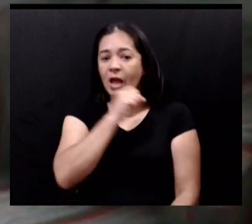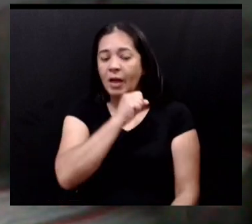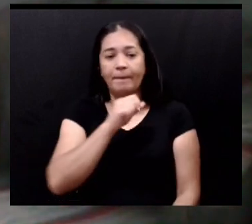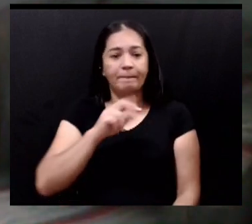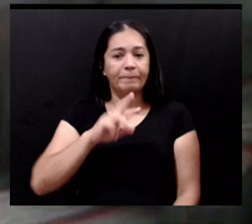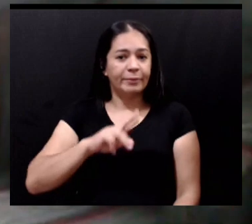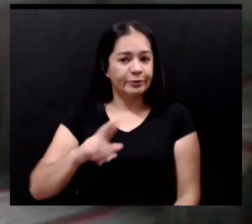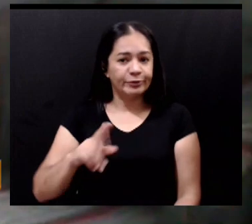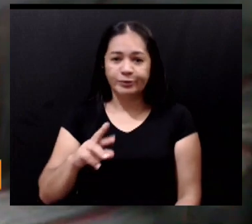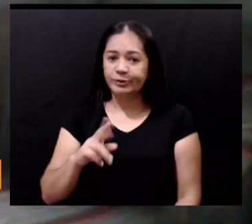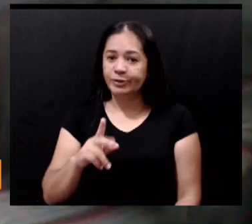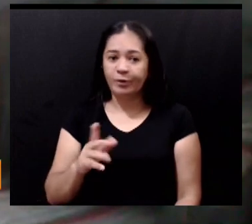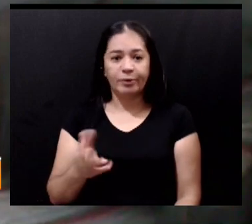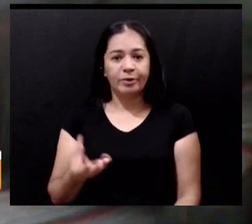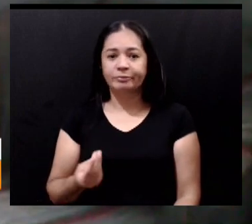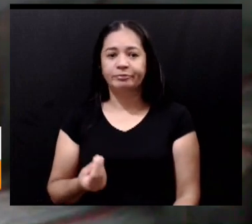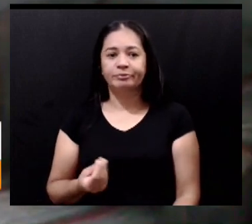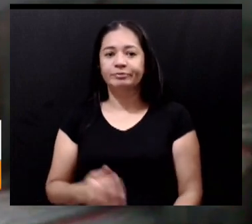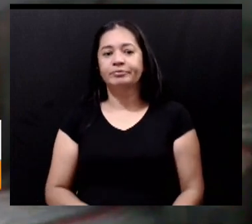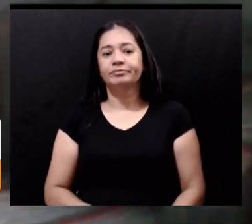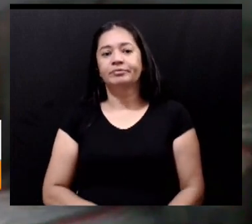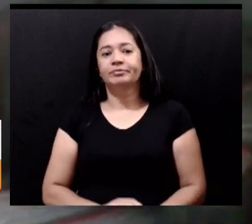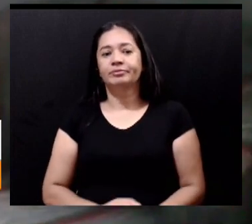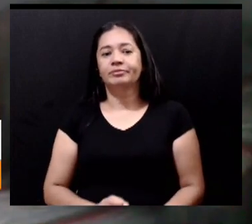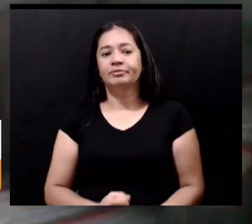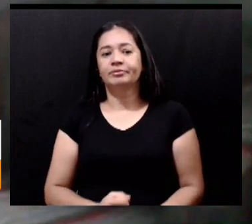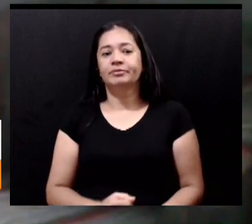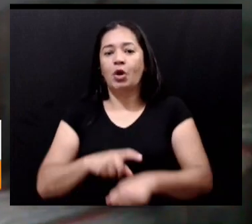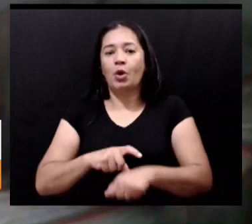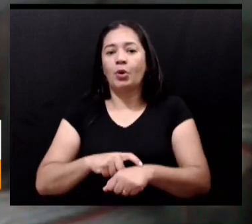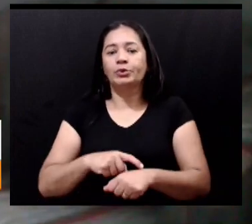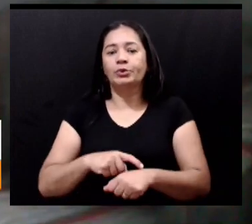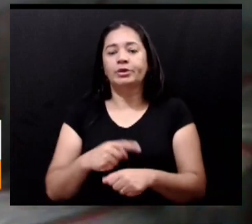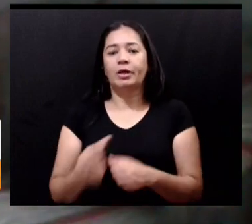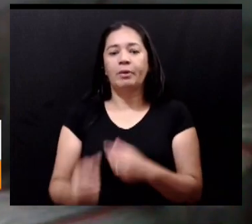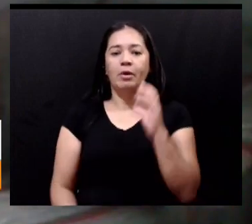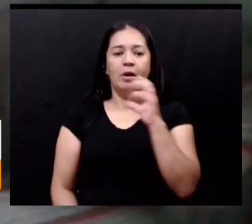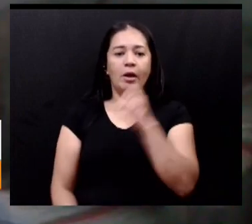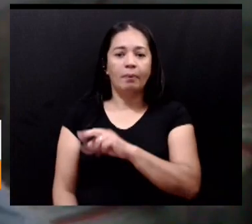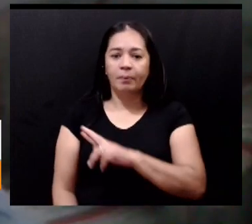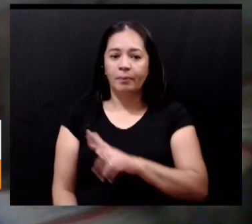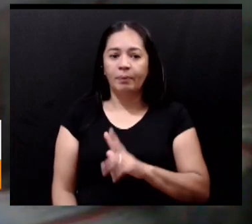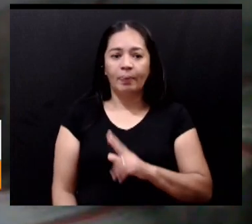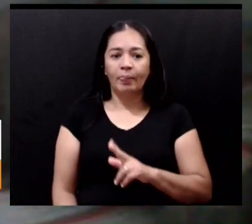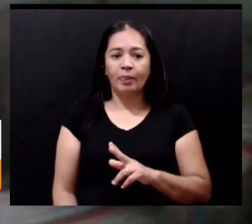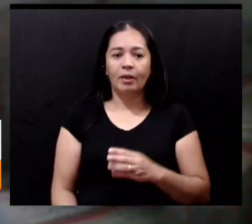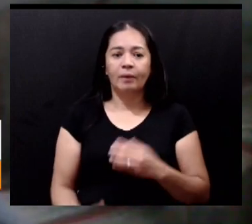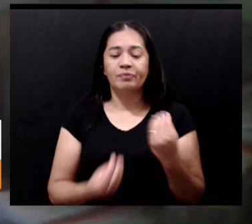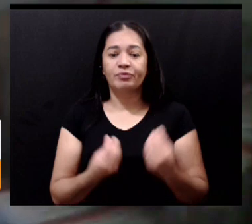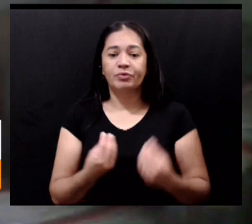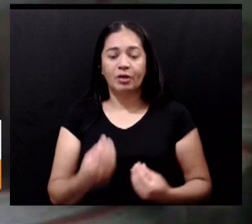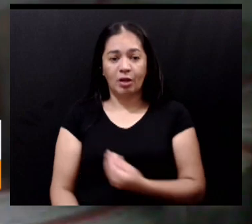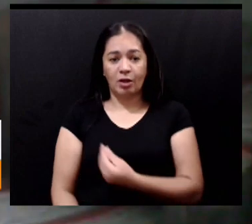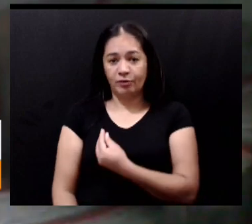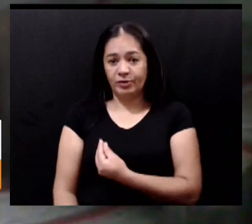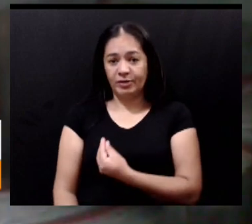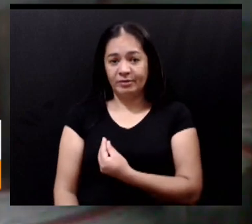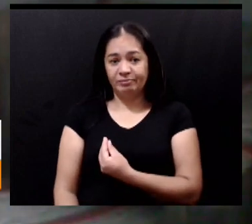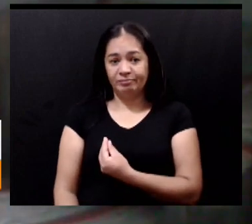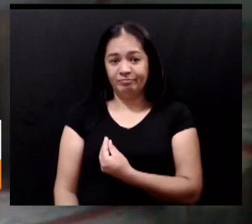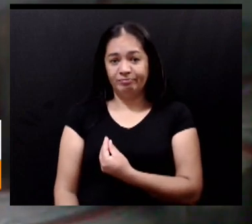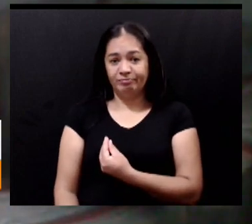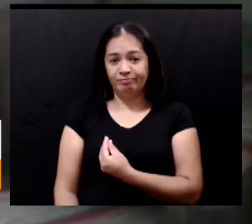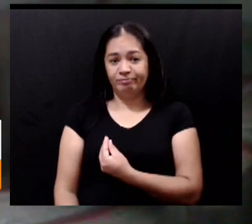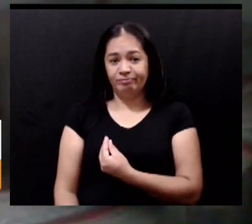colocar em tempo cronológico, de coabitação entre a vida e a